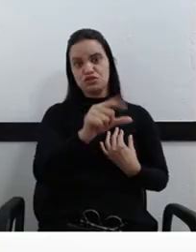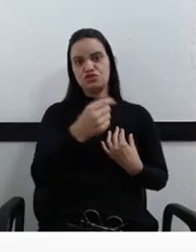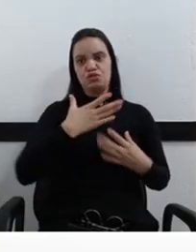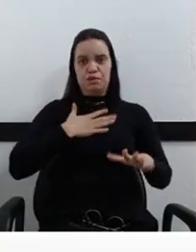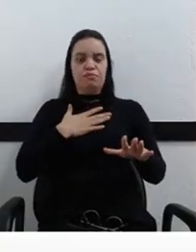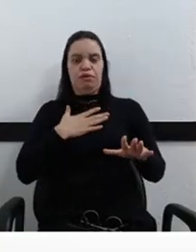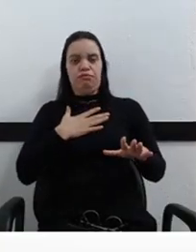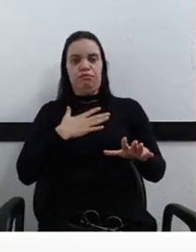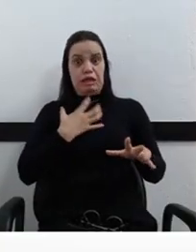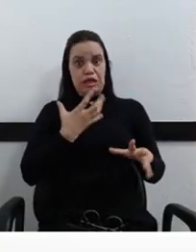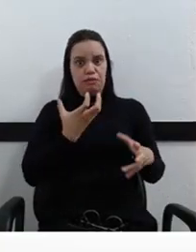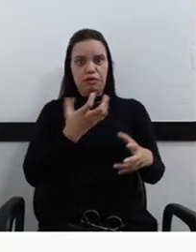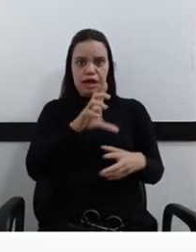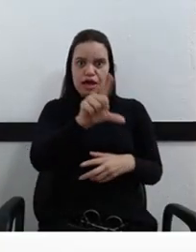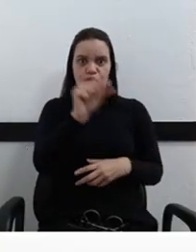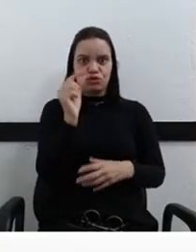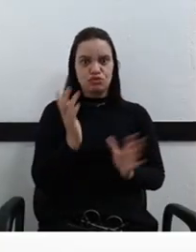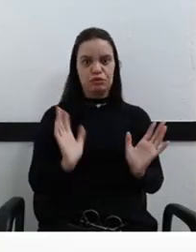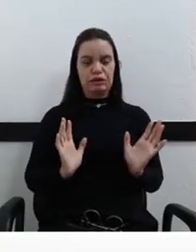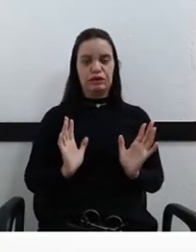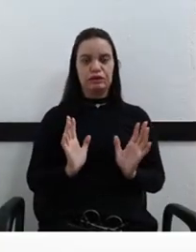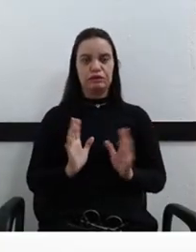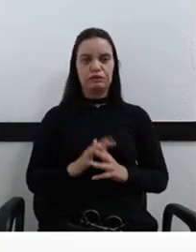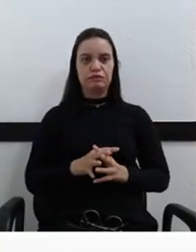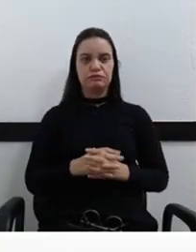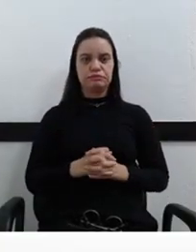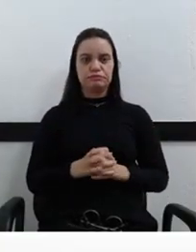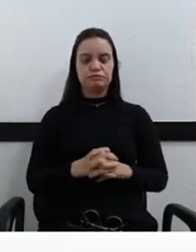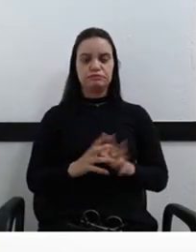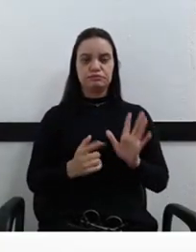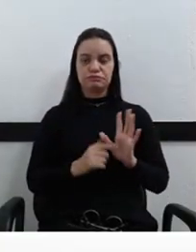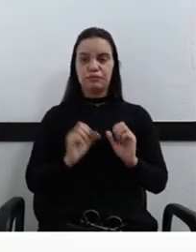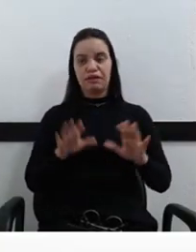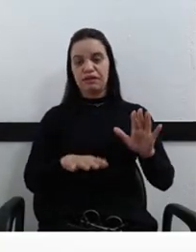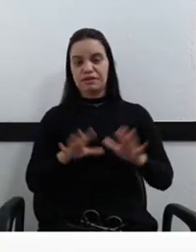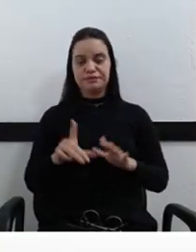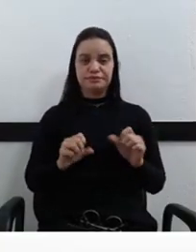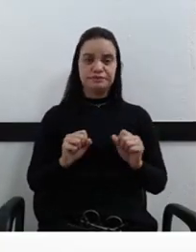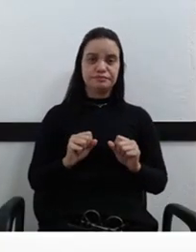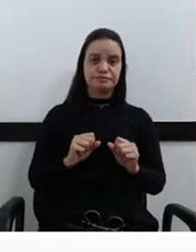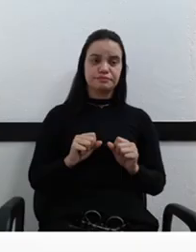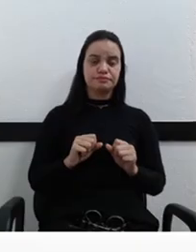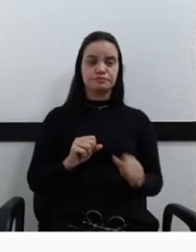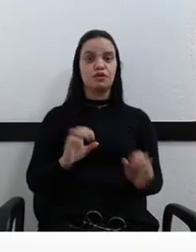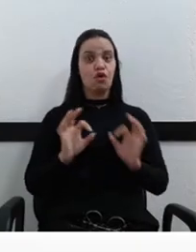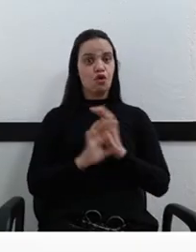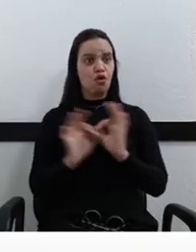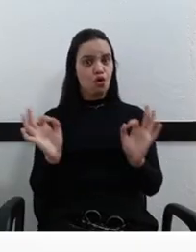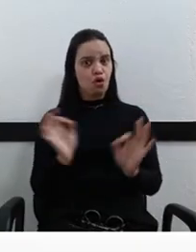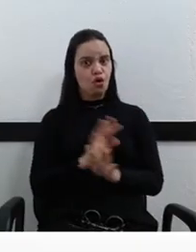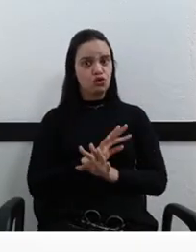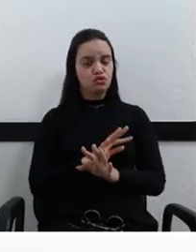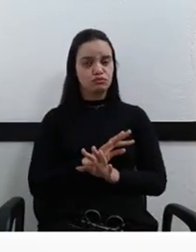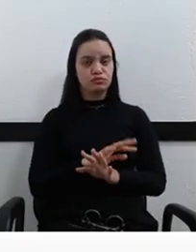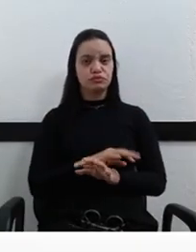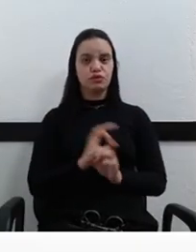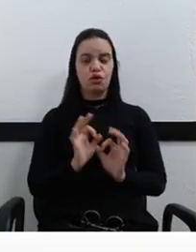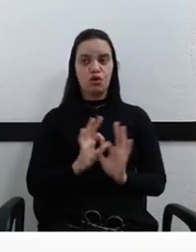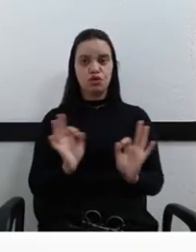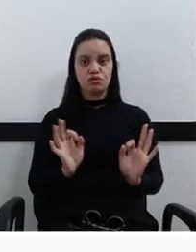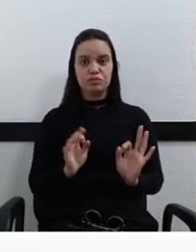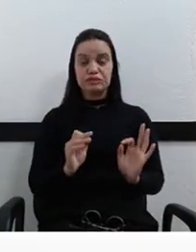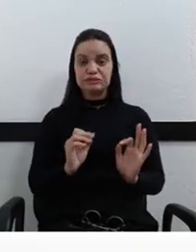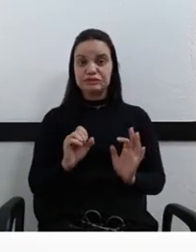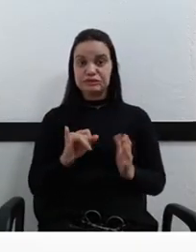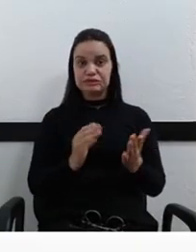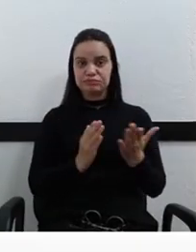essa decisão. Se vou pedir, se não vou pedir, a presidente alertou, pode ser que passe com eficácia limitada. Ótimo. Se não passar,